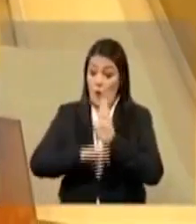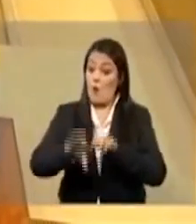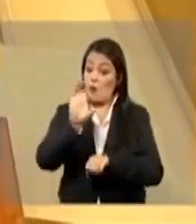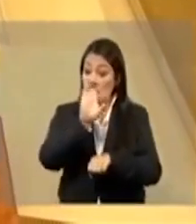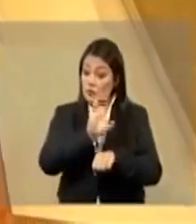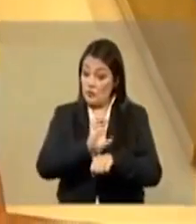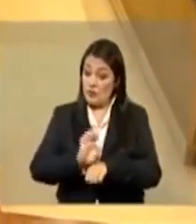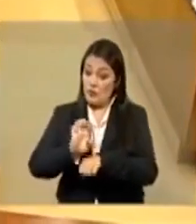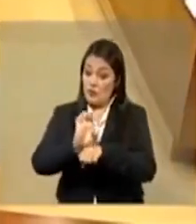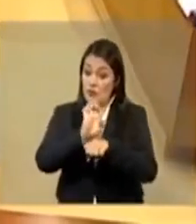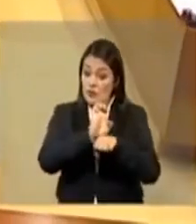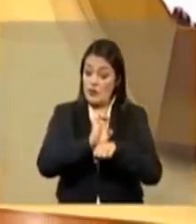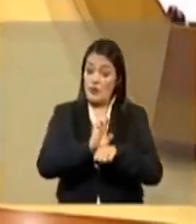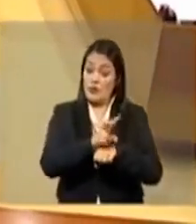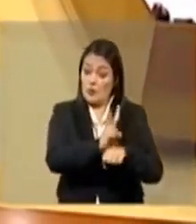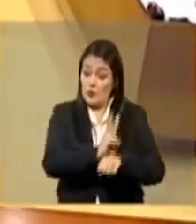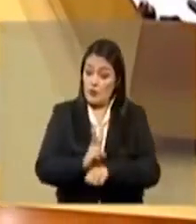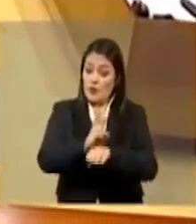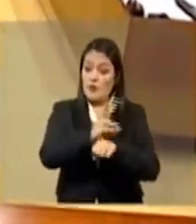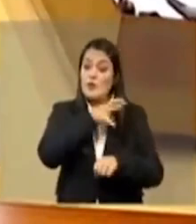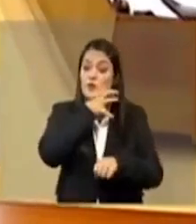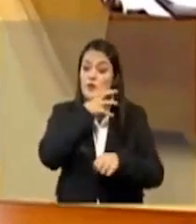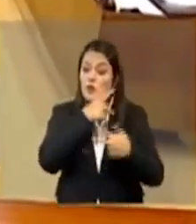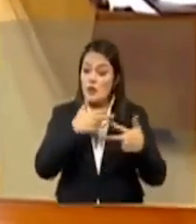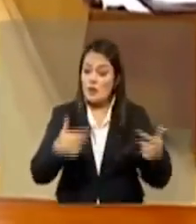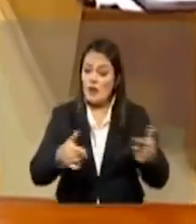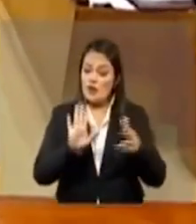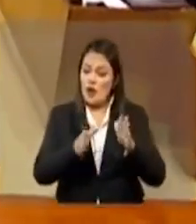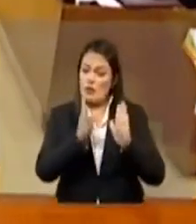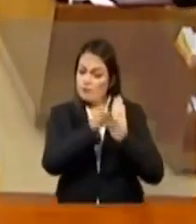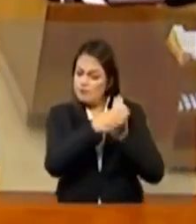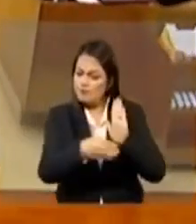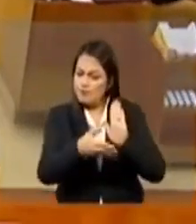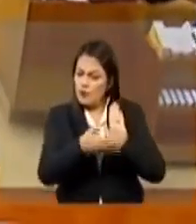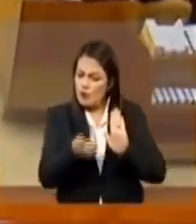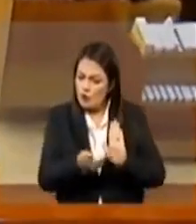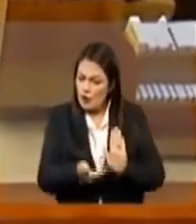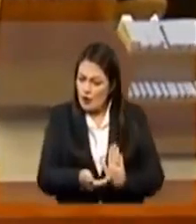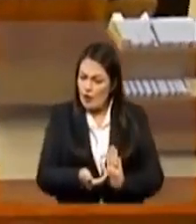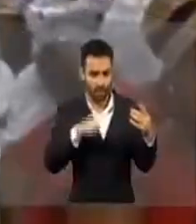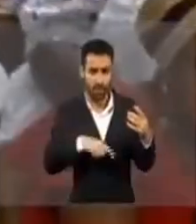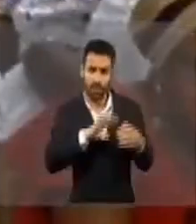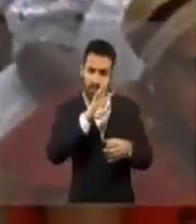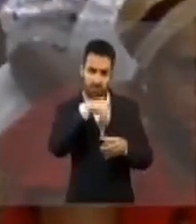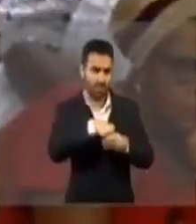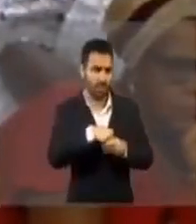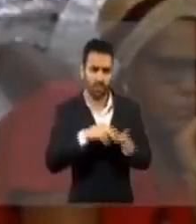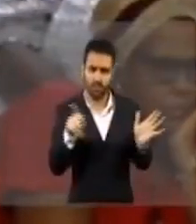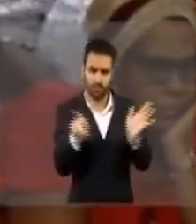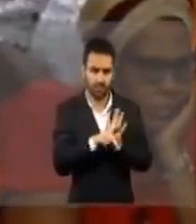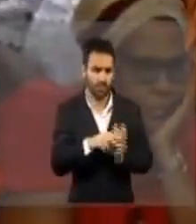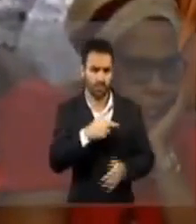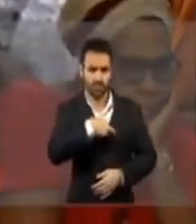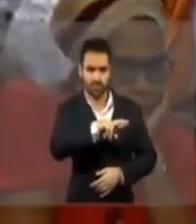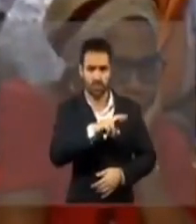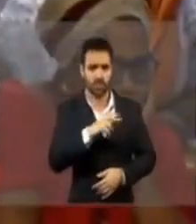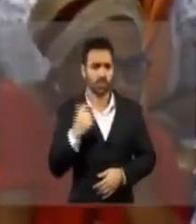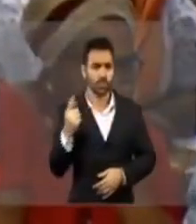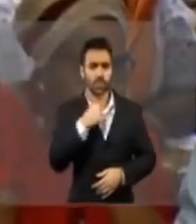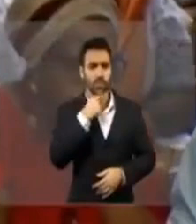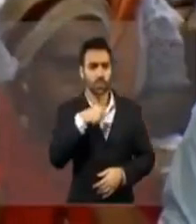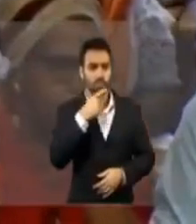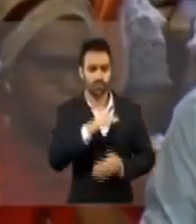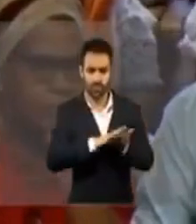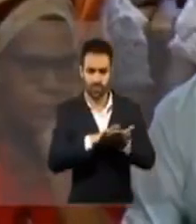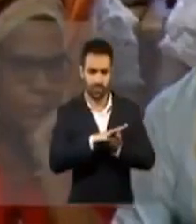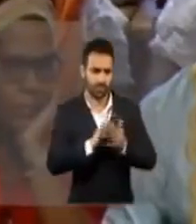em casa, seja para fins religiosos. Essa lei foi aprovada no Estado do Rio Grande do Sul em 2013 e